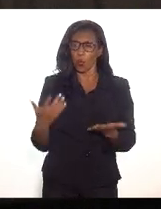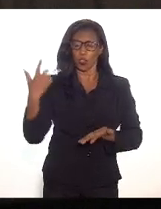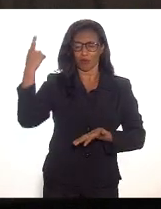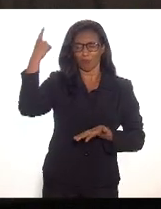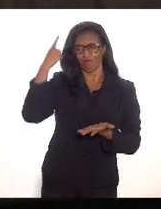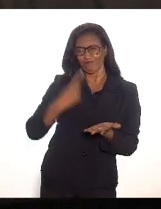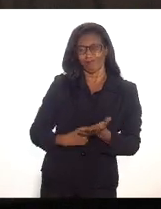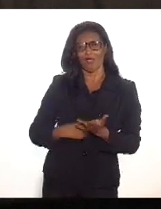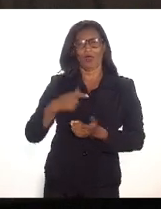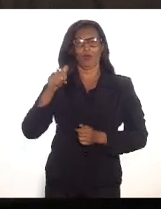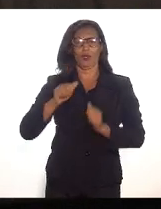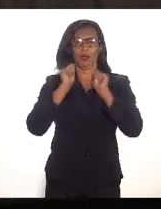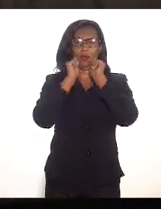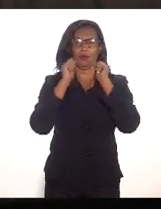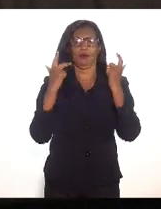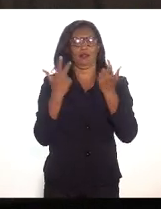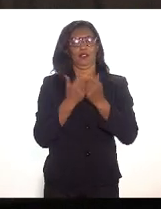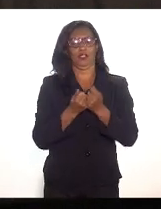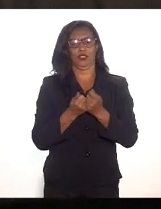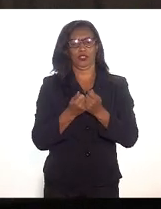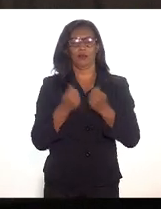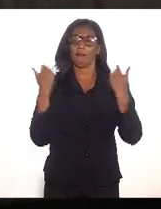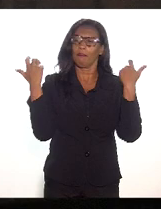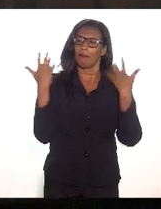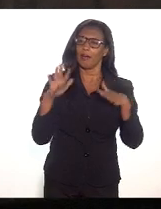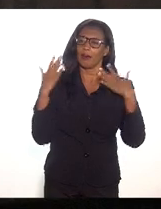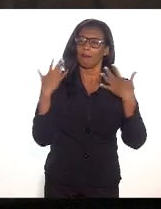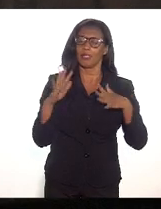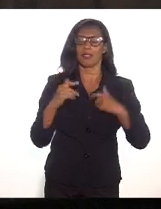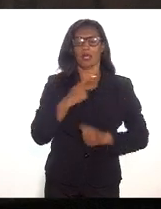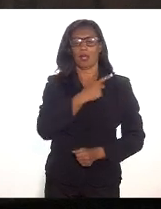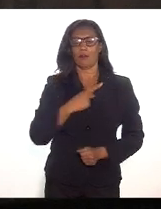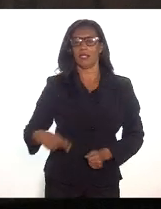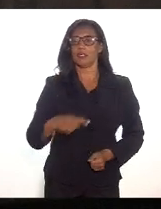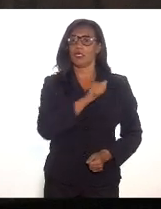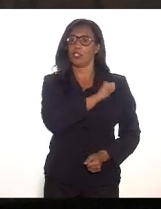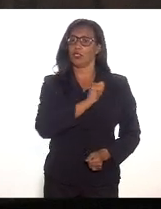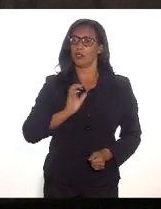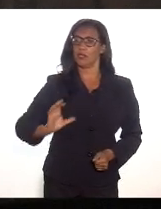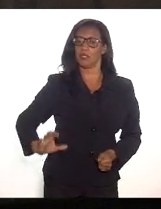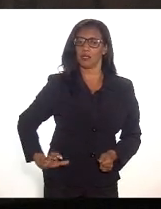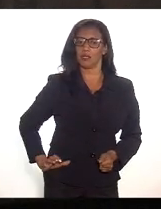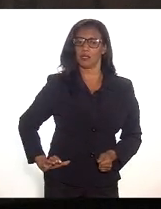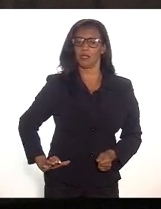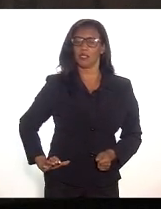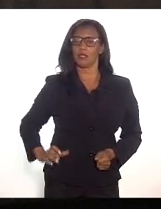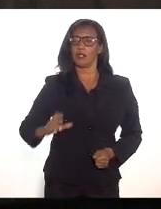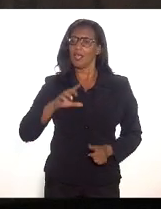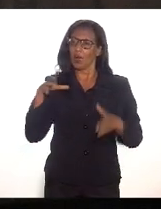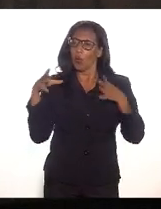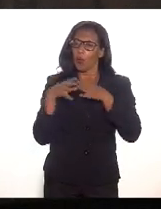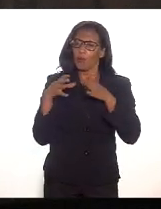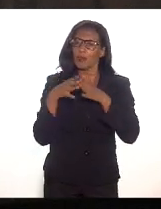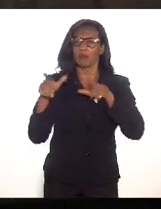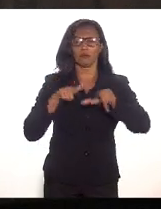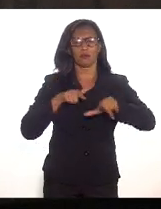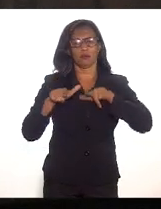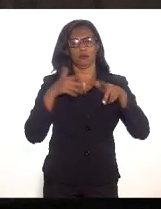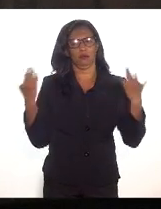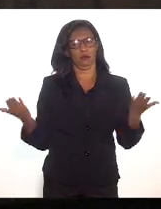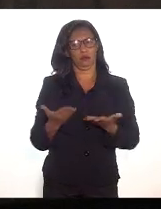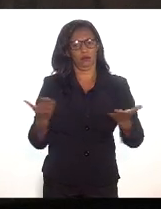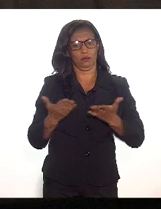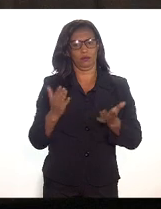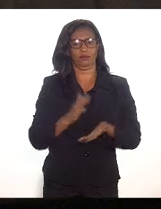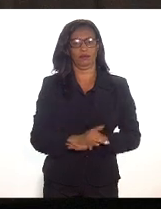na Assembleia Legislativa. Quando parabenizar ao presidente André Celiano pela condução dos trabalhos de hoje. Ontem o dia